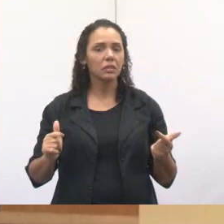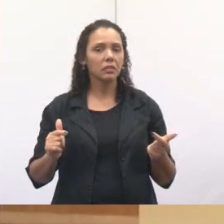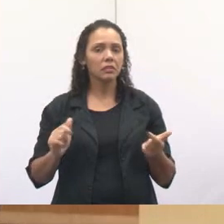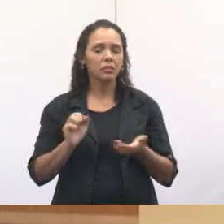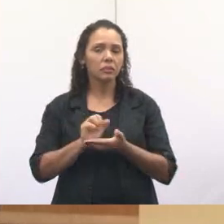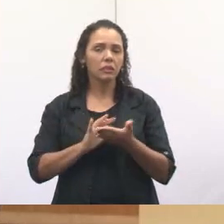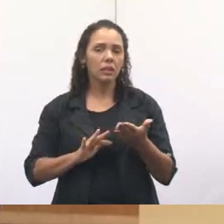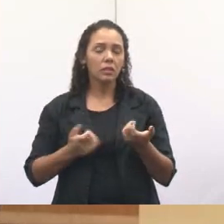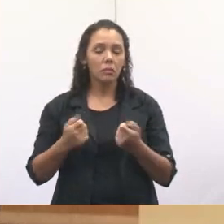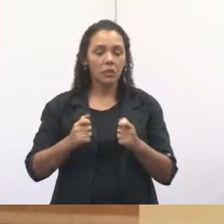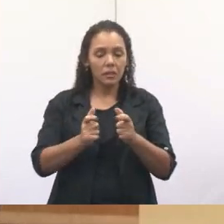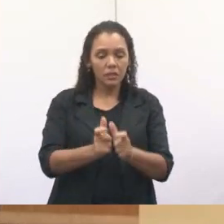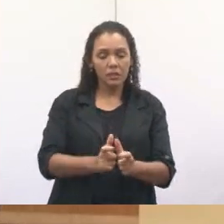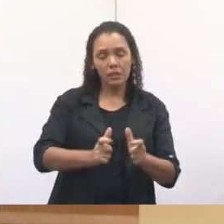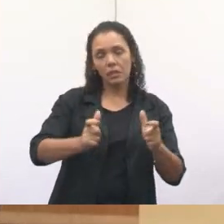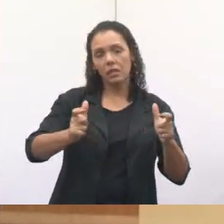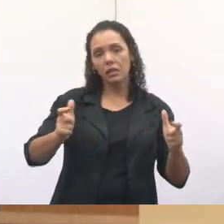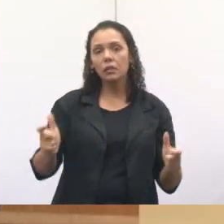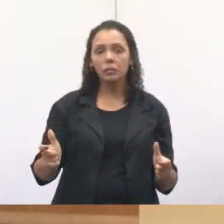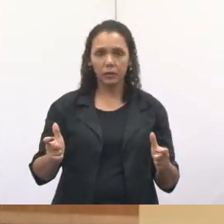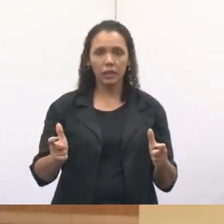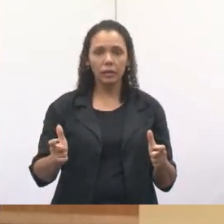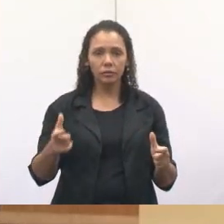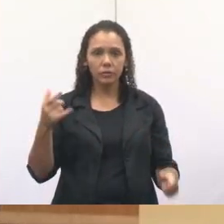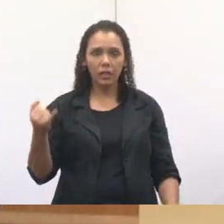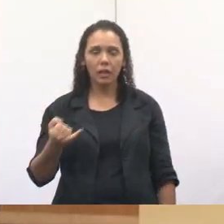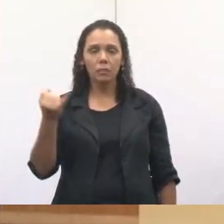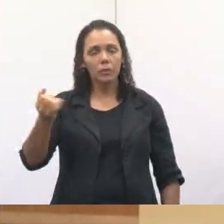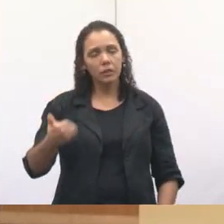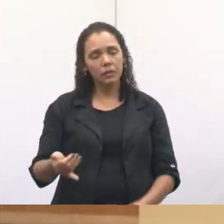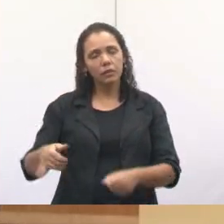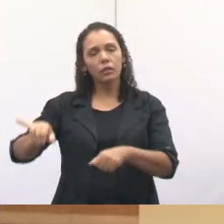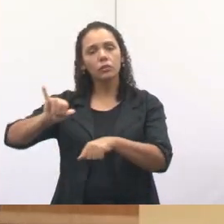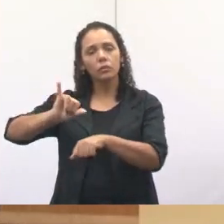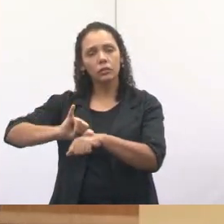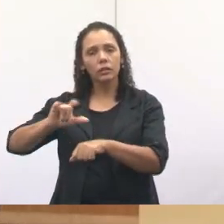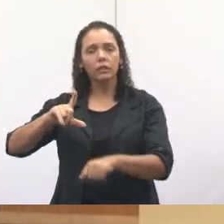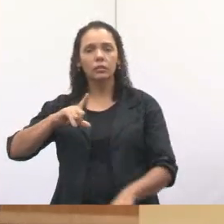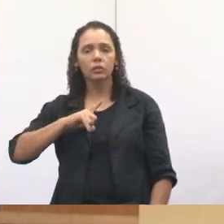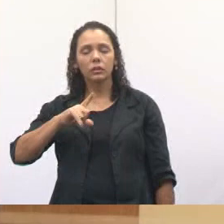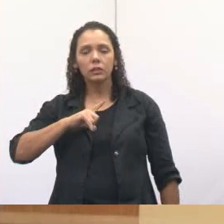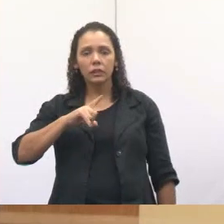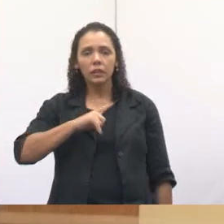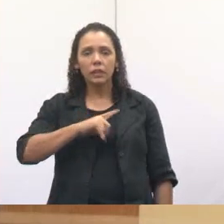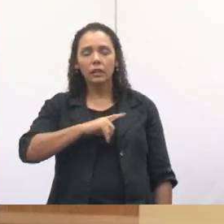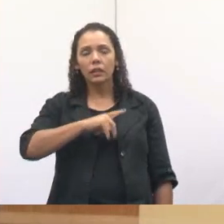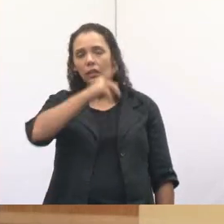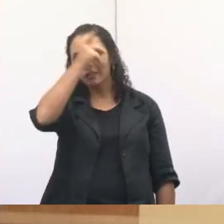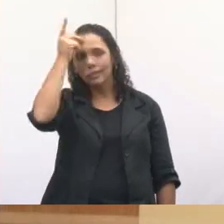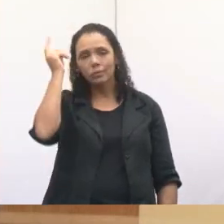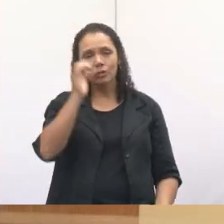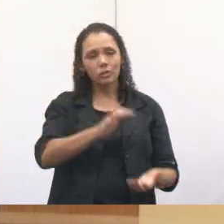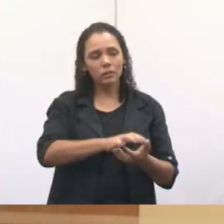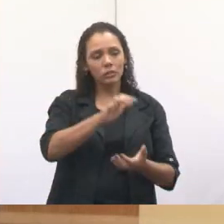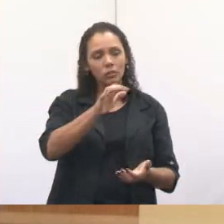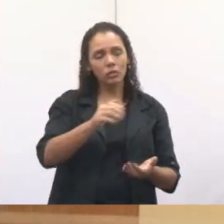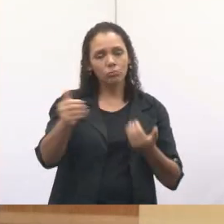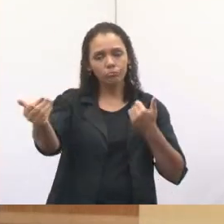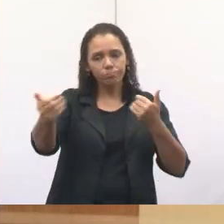centro da cidade, os idosos vêm de diversas regiões para frequentar o Casa Viva